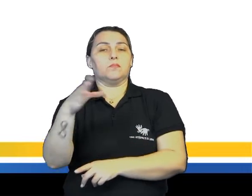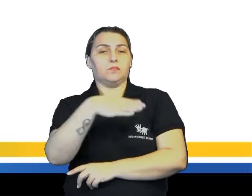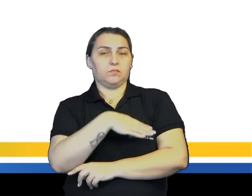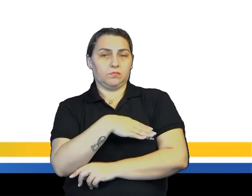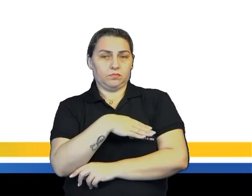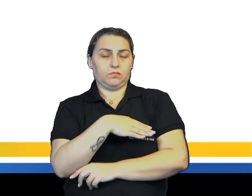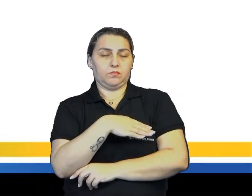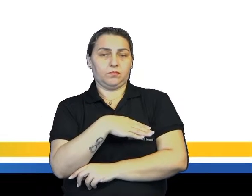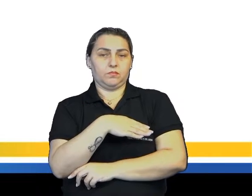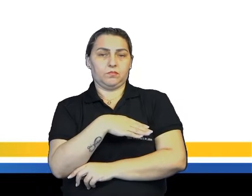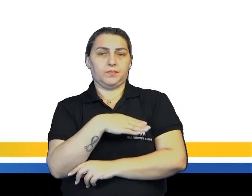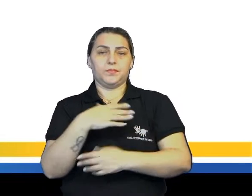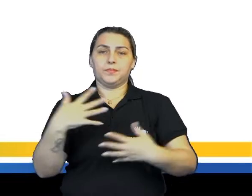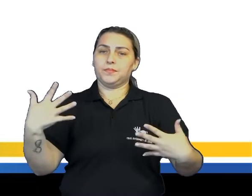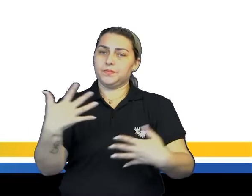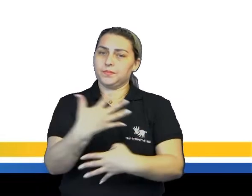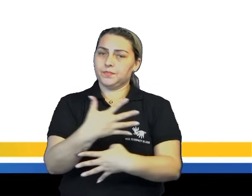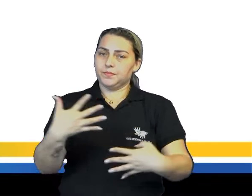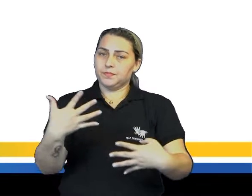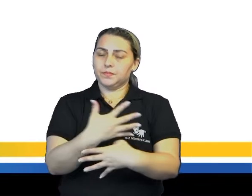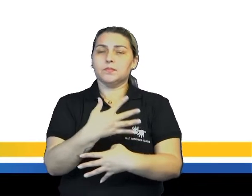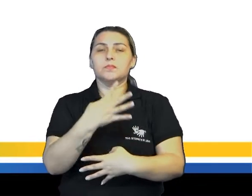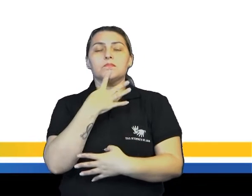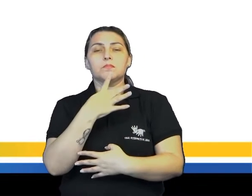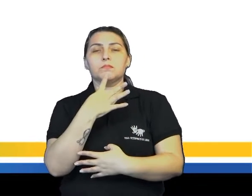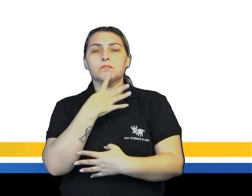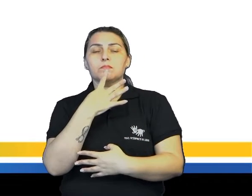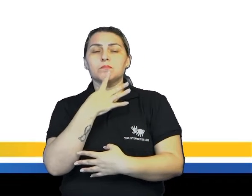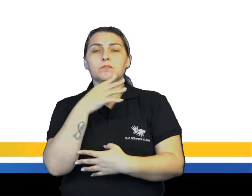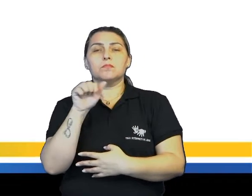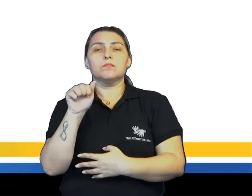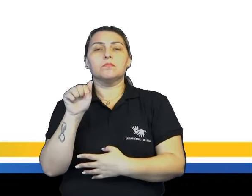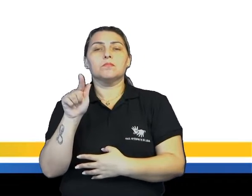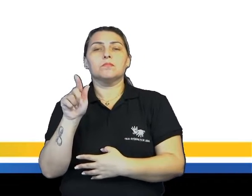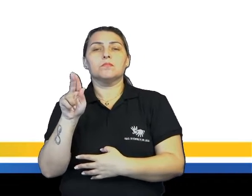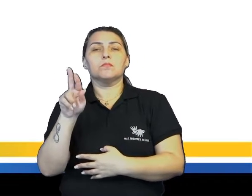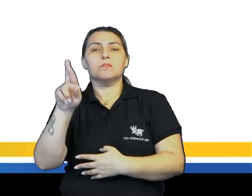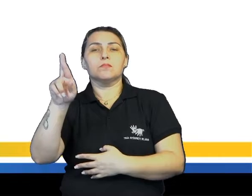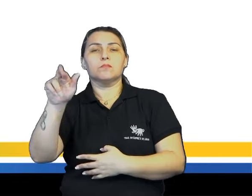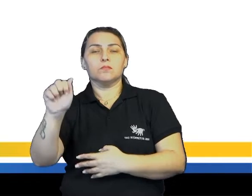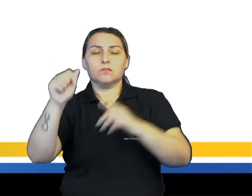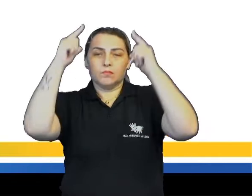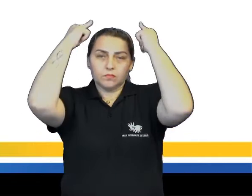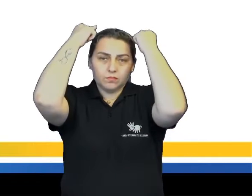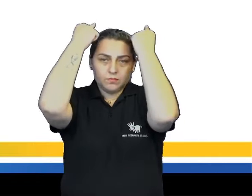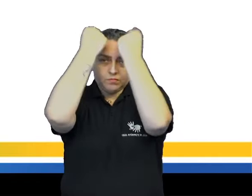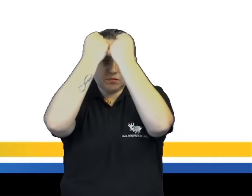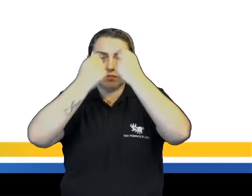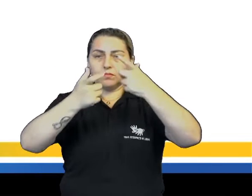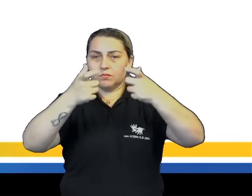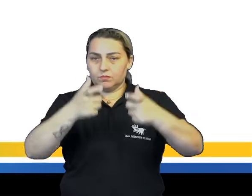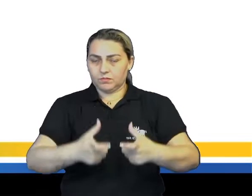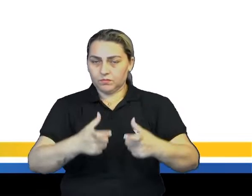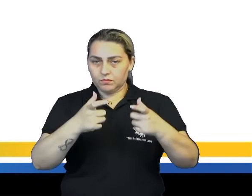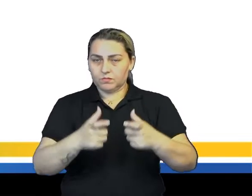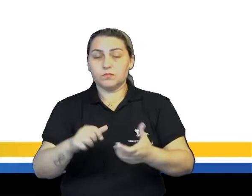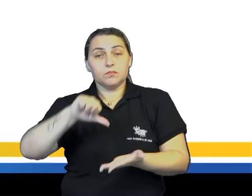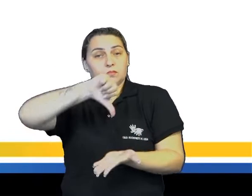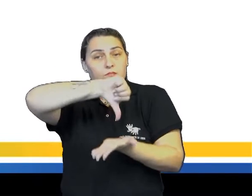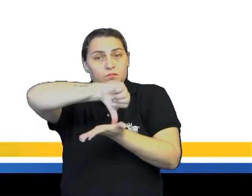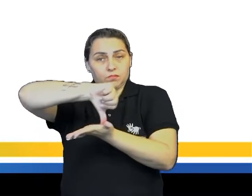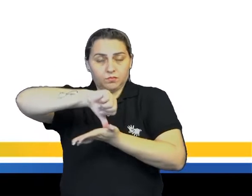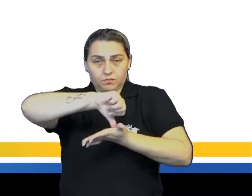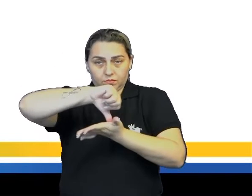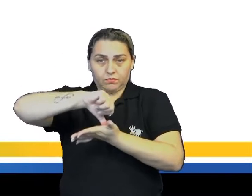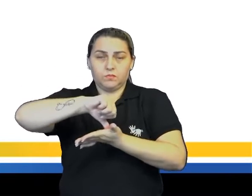na poli, que estavam no centro, aquilo que a gente conhece como ágora. Essa ágora grega é o local onde os atenienses,